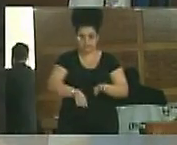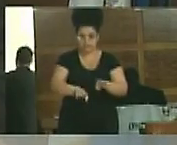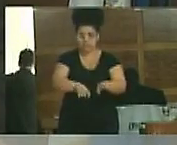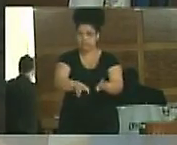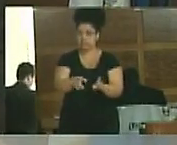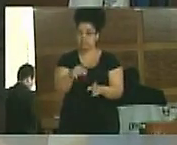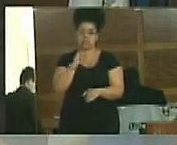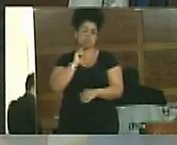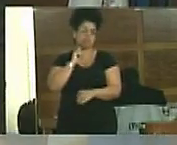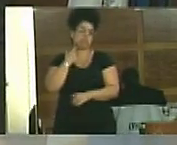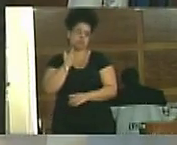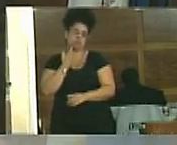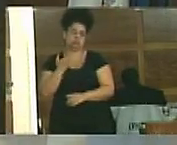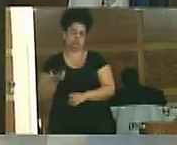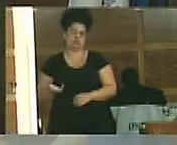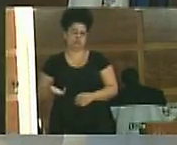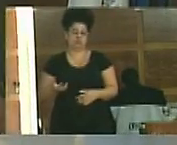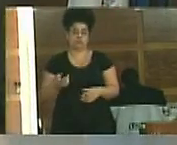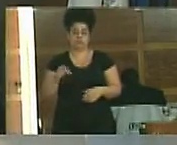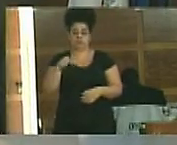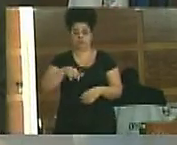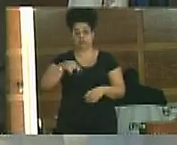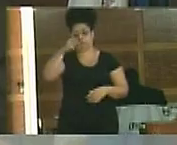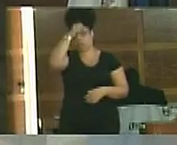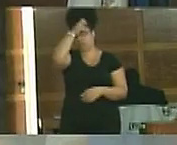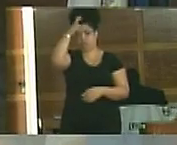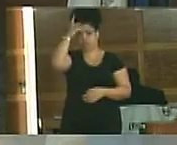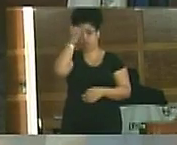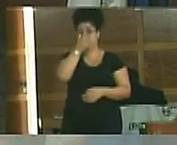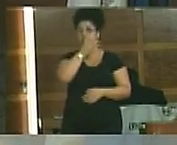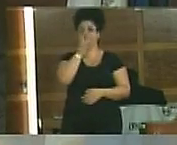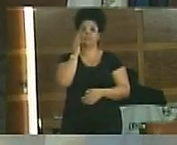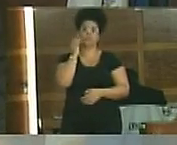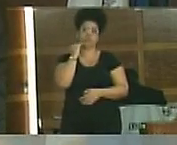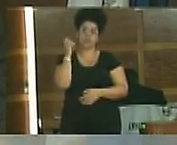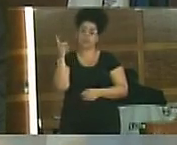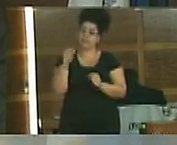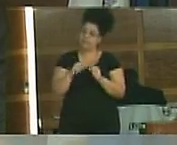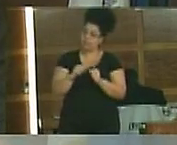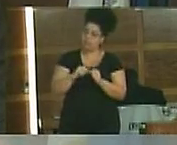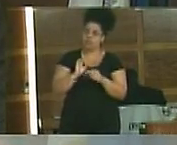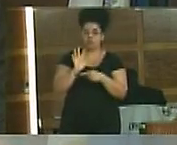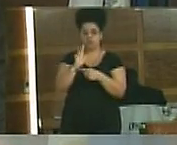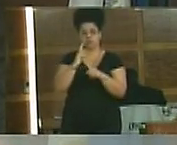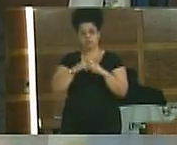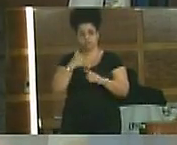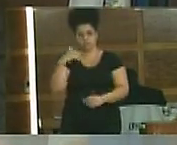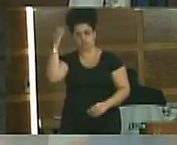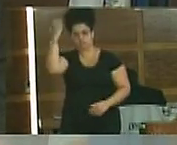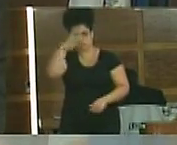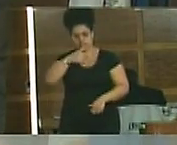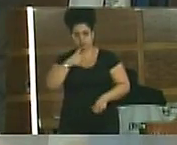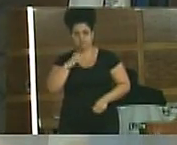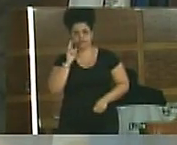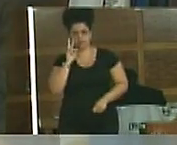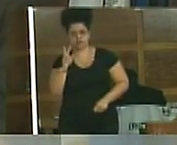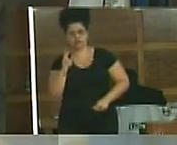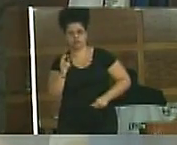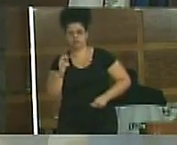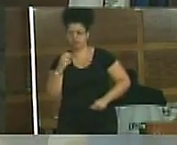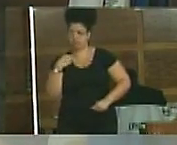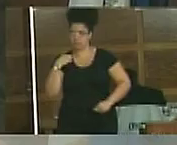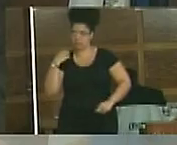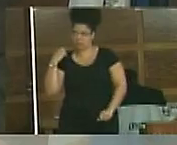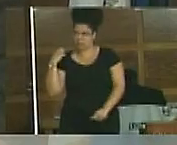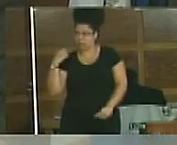é correria. E o nosso prefeito Fernando Jordão tem feito a parte dele aí, porque eu sou testemunha disso, pois no final vou até